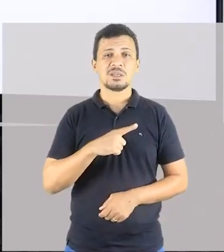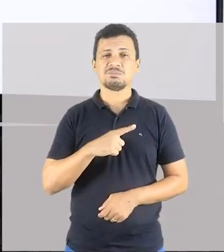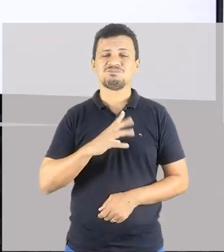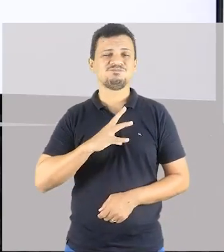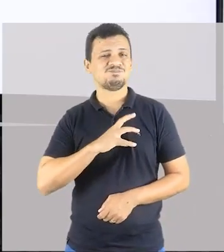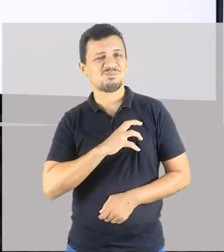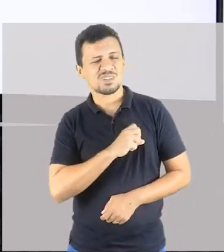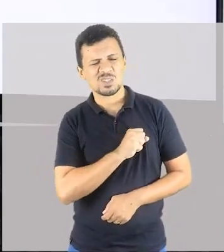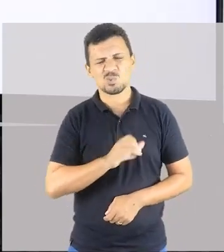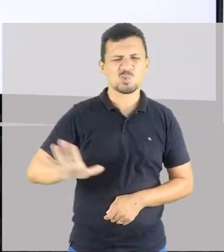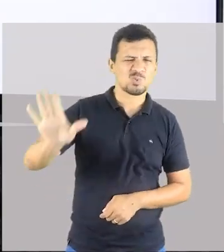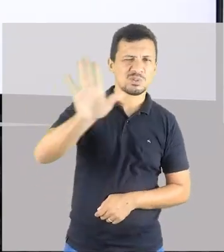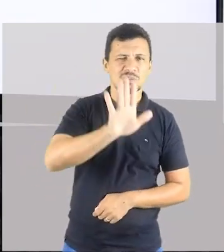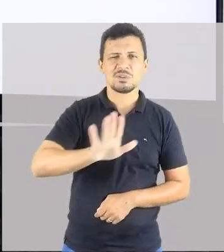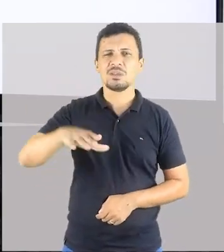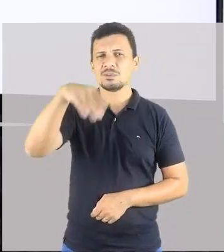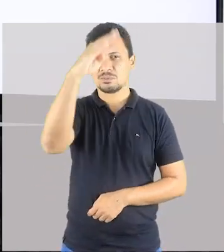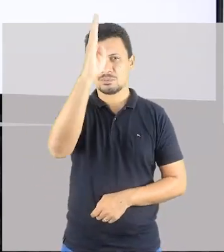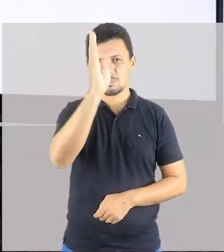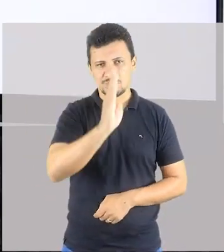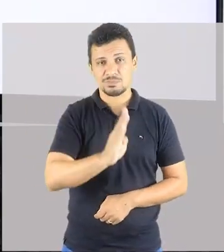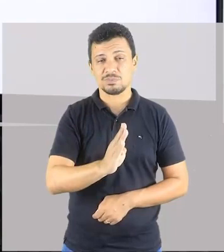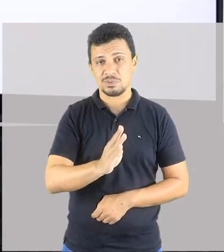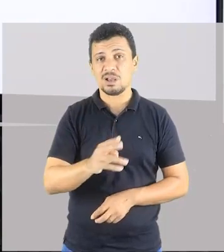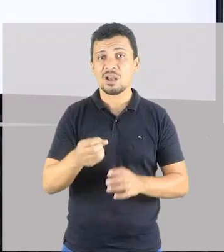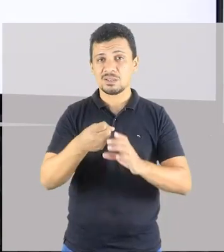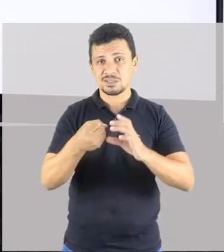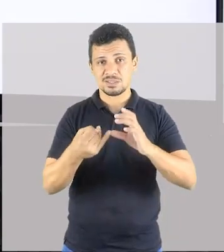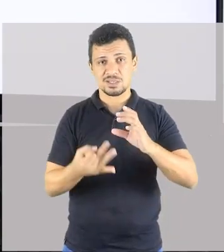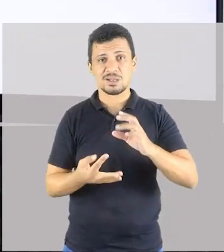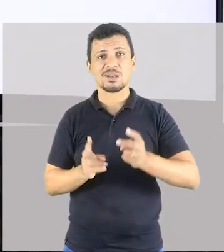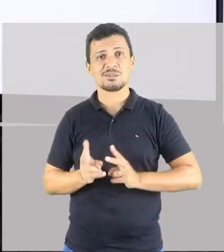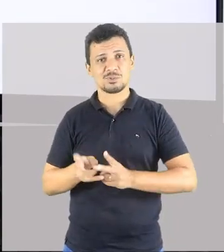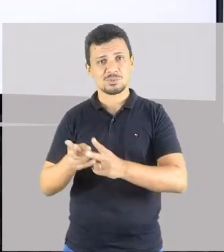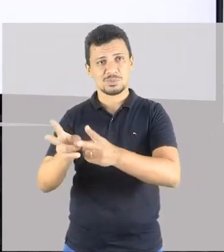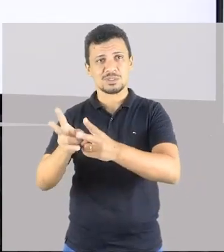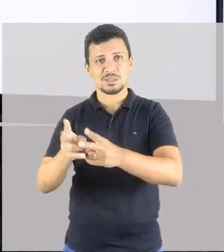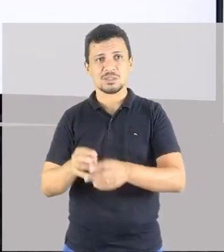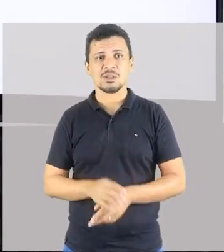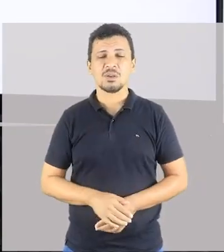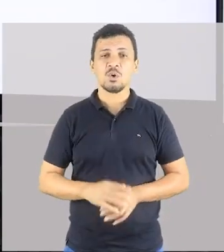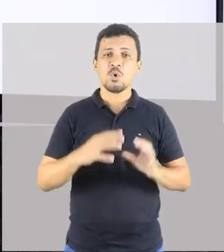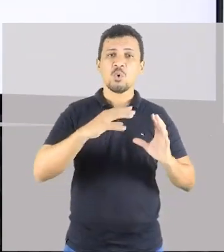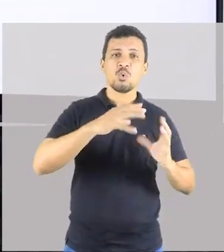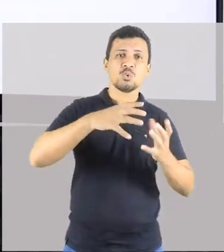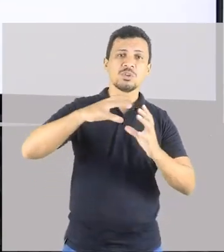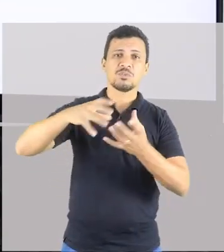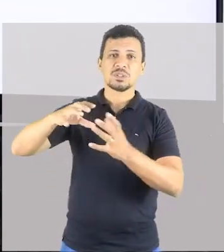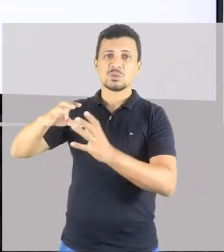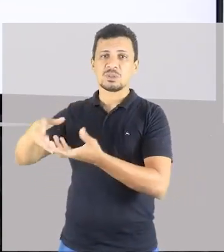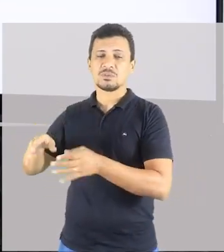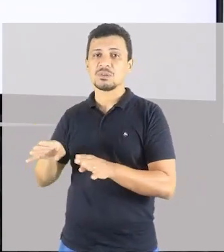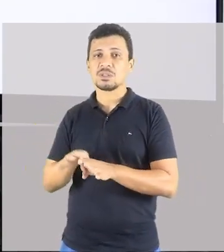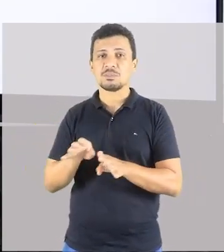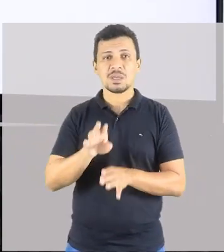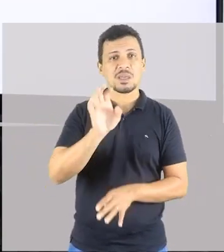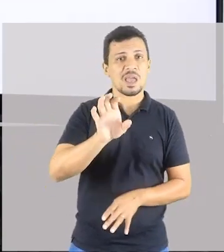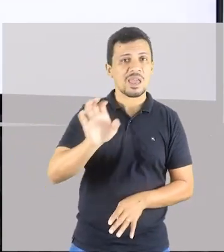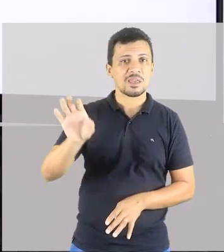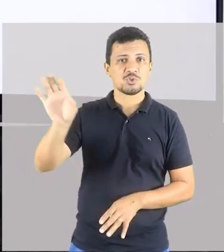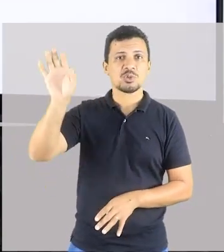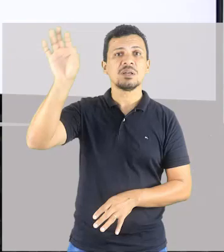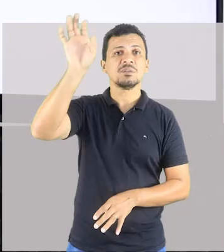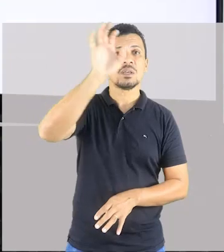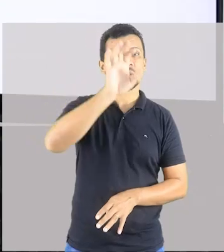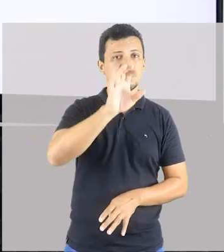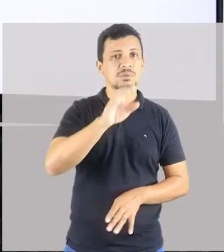caracteriza do mesmo jeito da primeira fase, ele se mantém, né? Universalismo e o regionalismo. Essa questão do regionalismo ela é